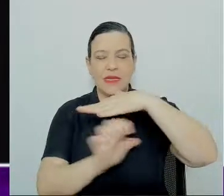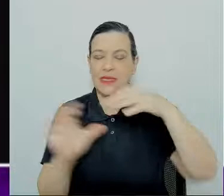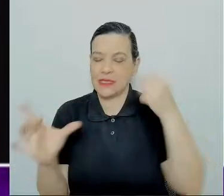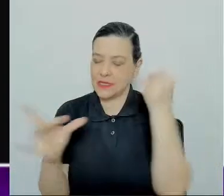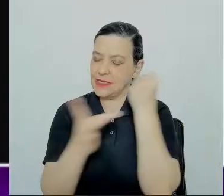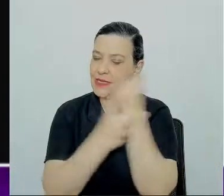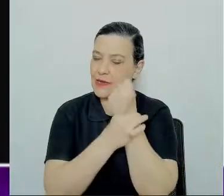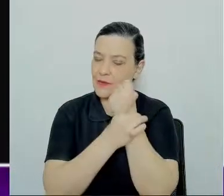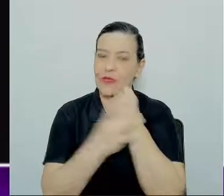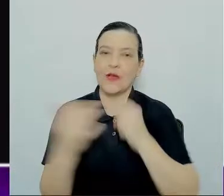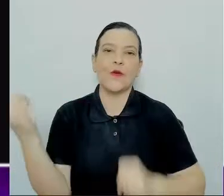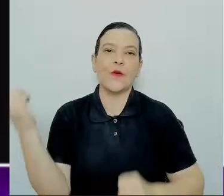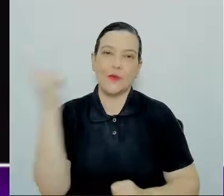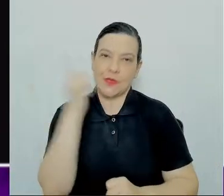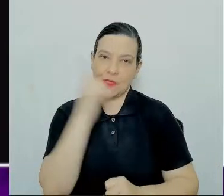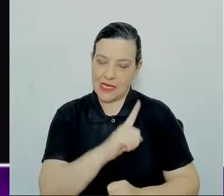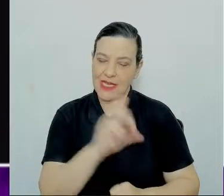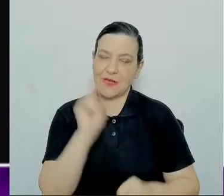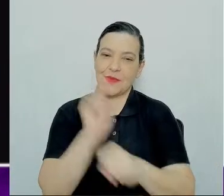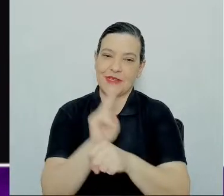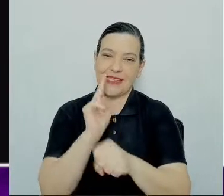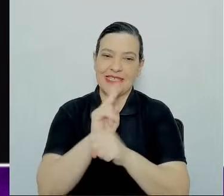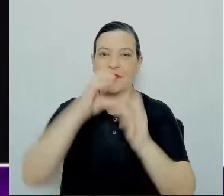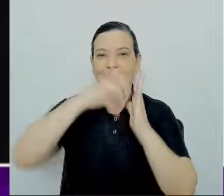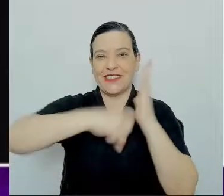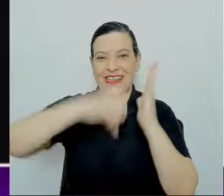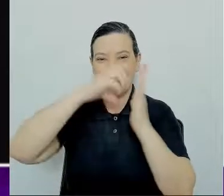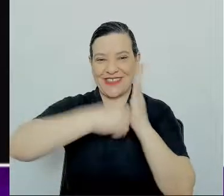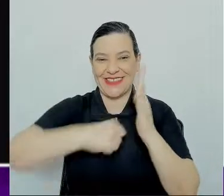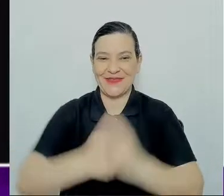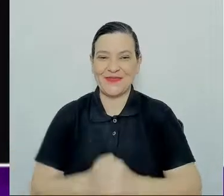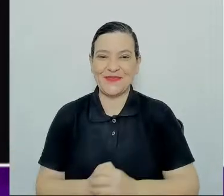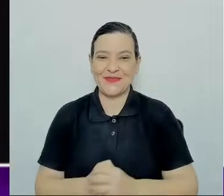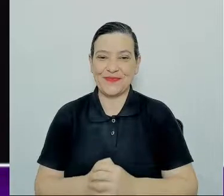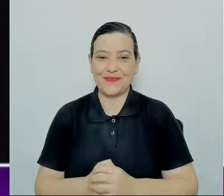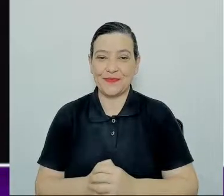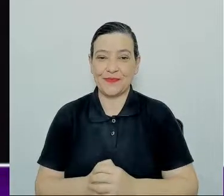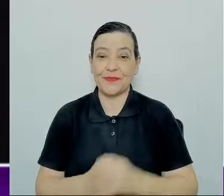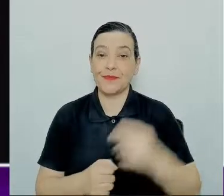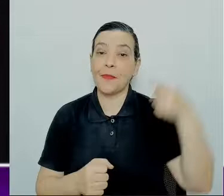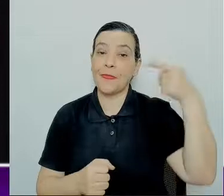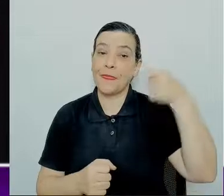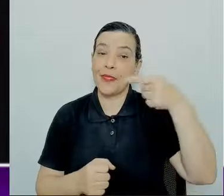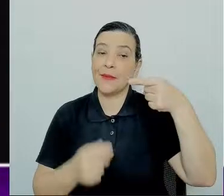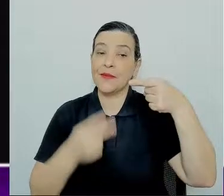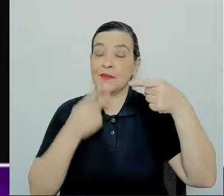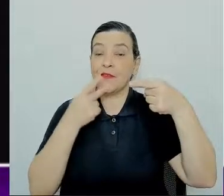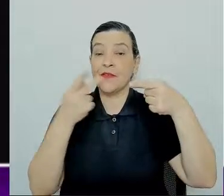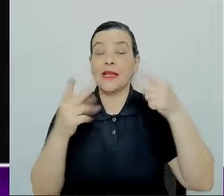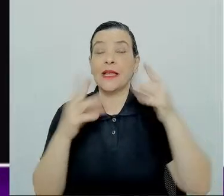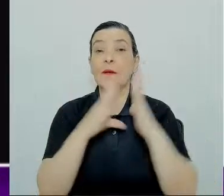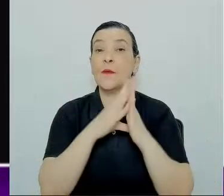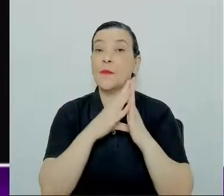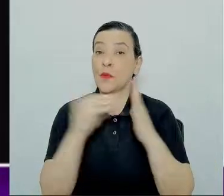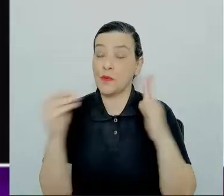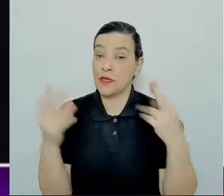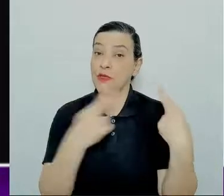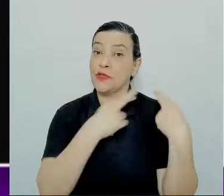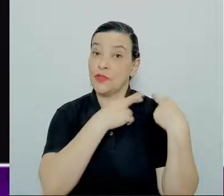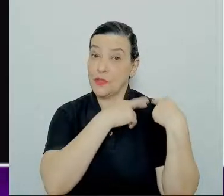possível em termos de proteção de dados. Primeiro, vamos falar um pouquinho sobre o modelo de